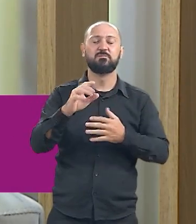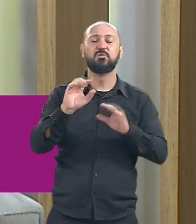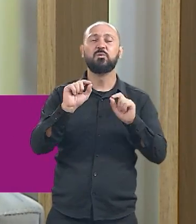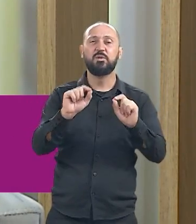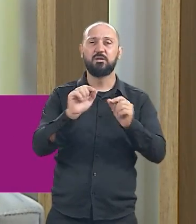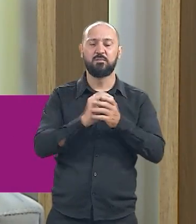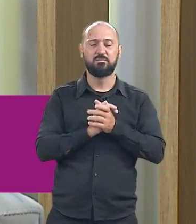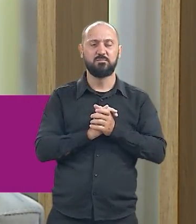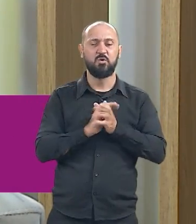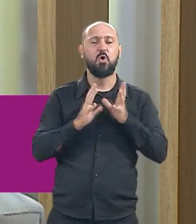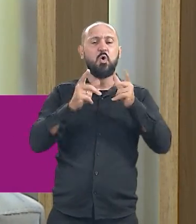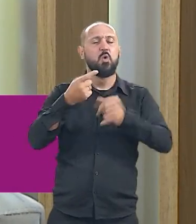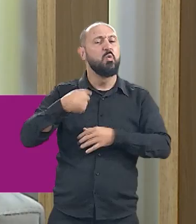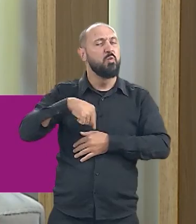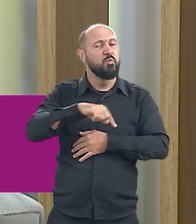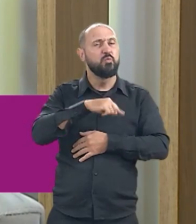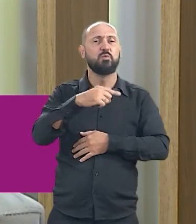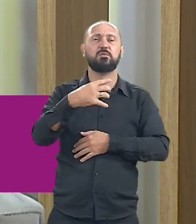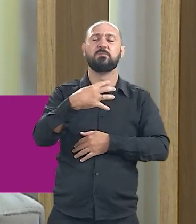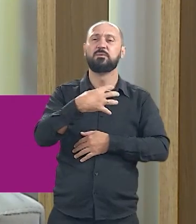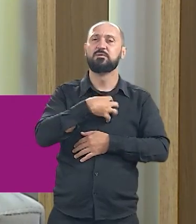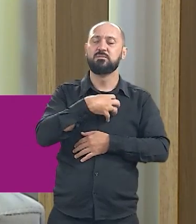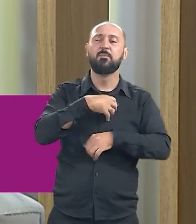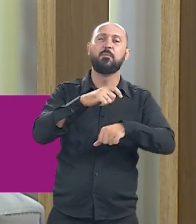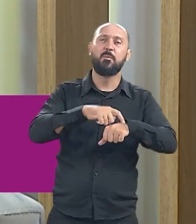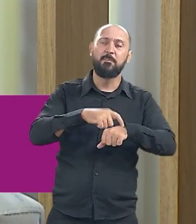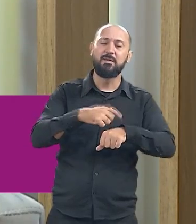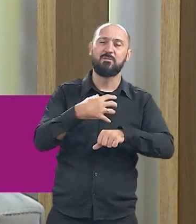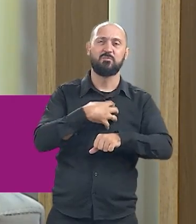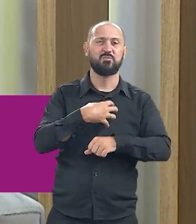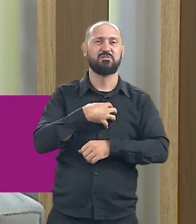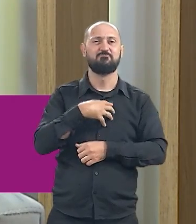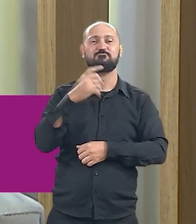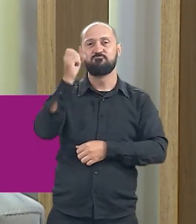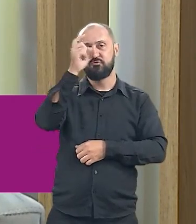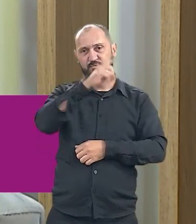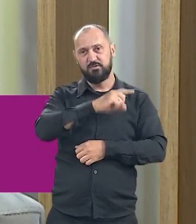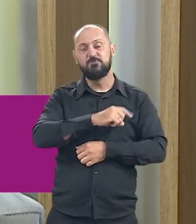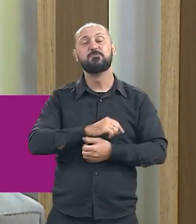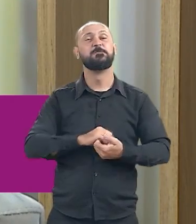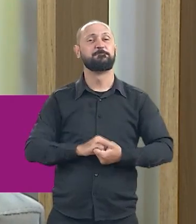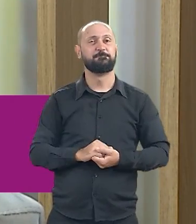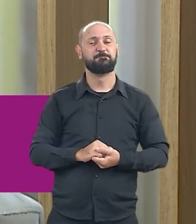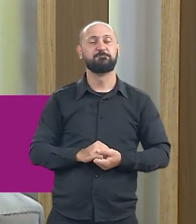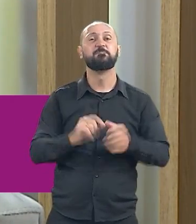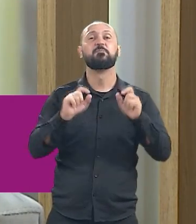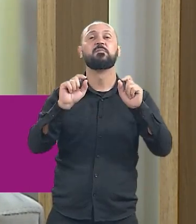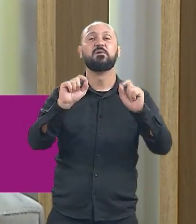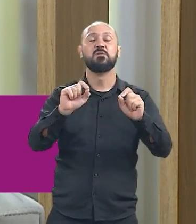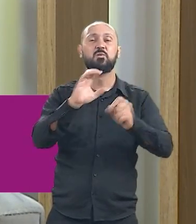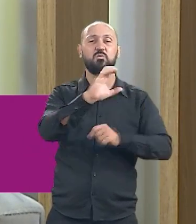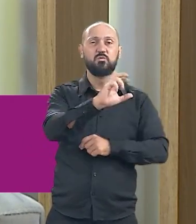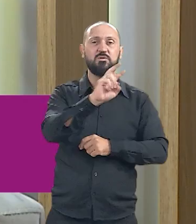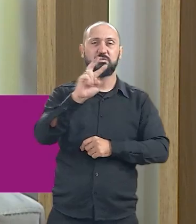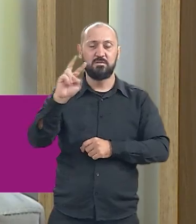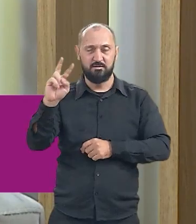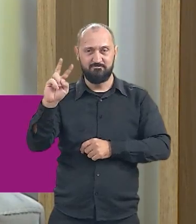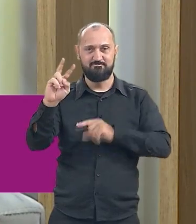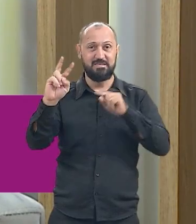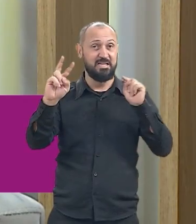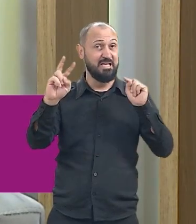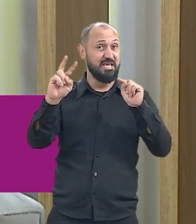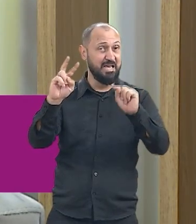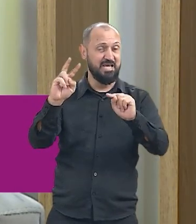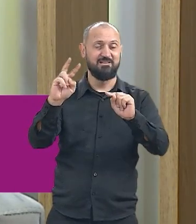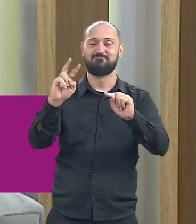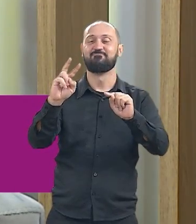por situações emocionais difíceis, tá? E que o CVV, o Centro de Valorização da Vida, se dispõe